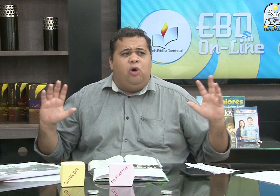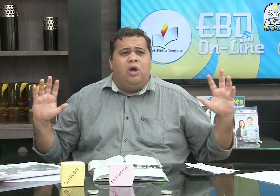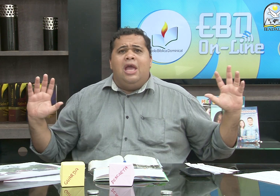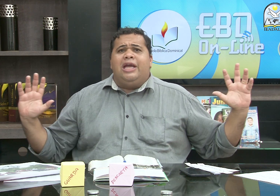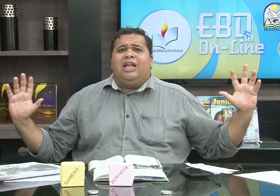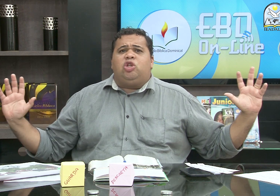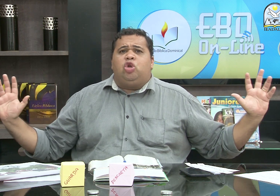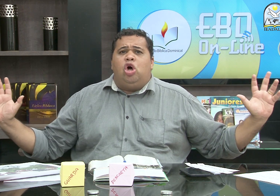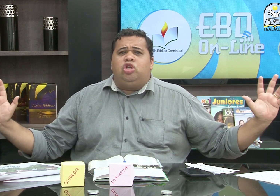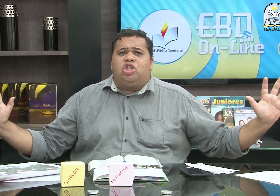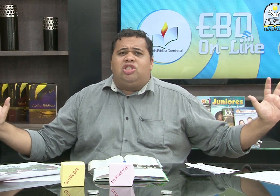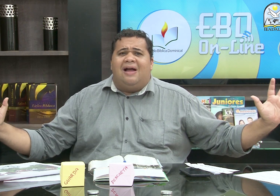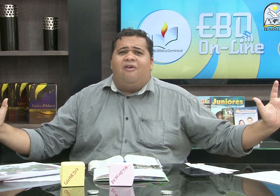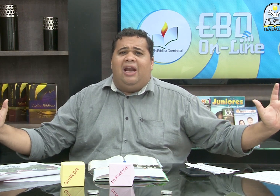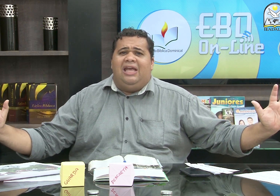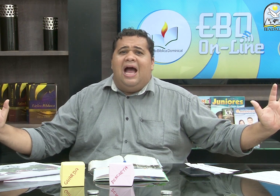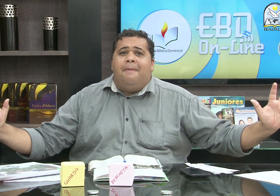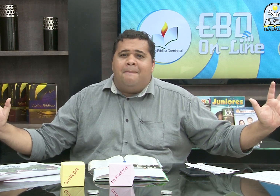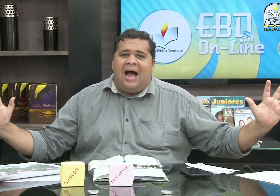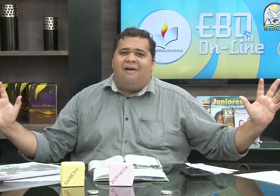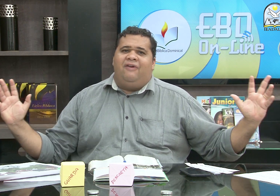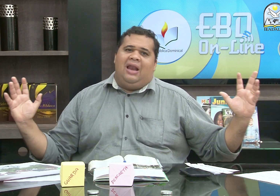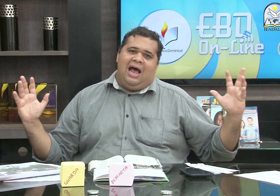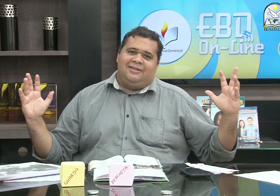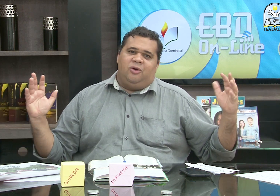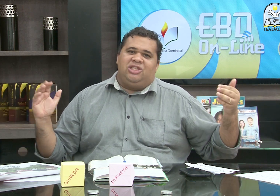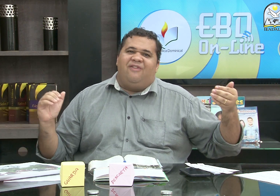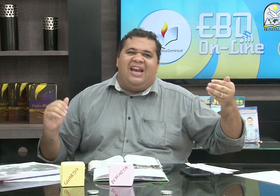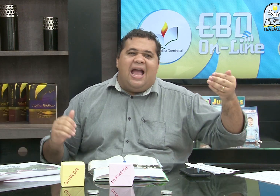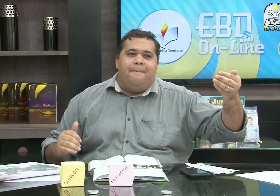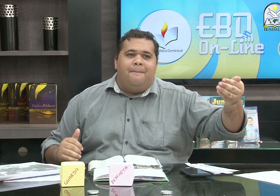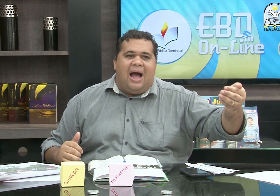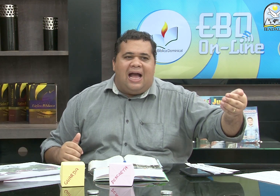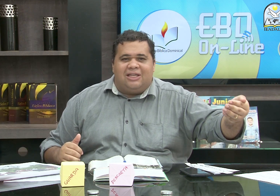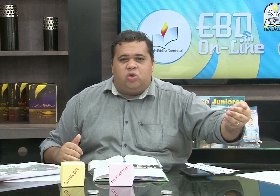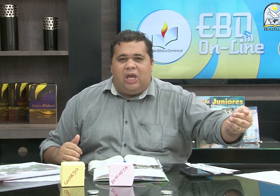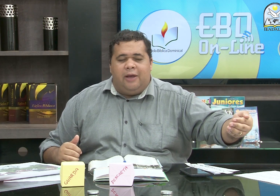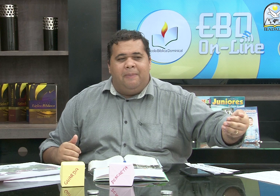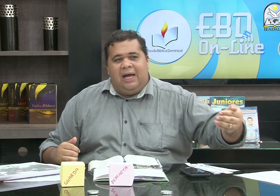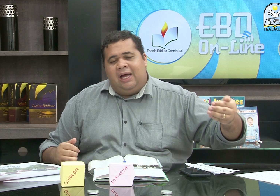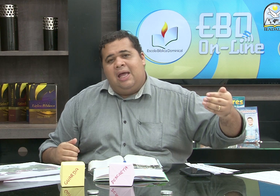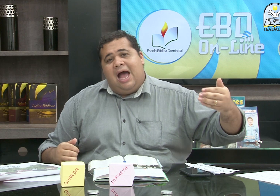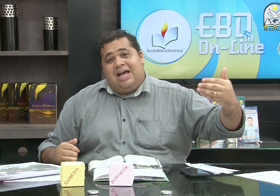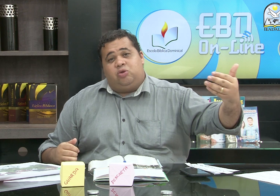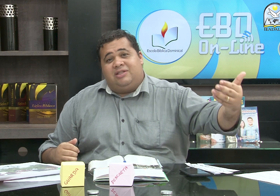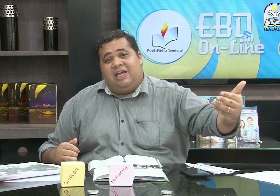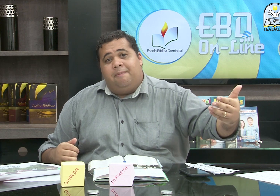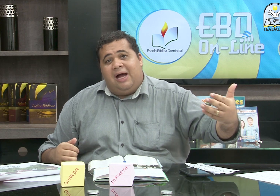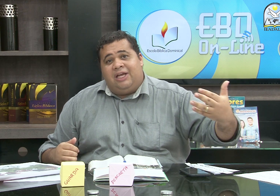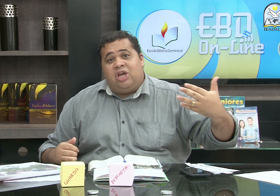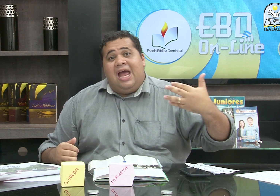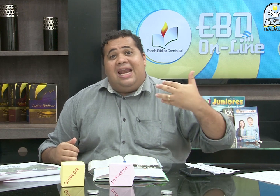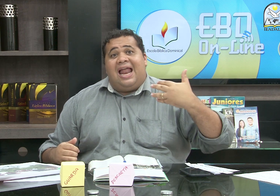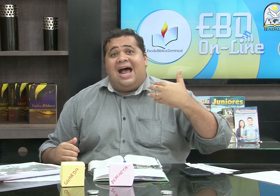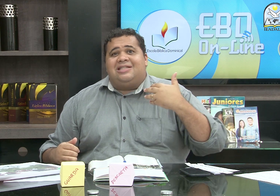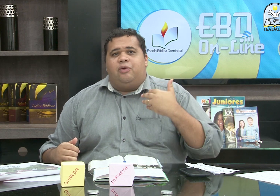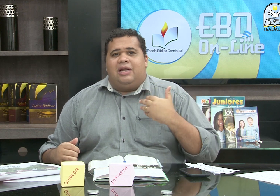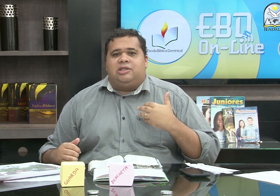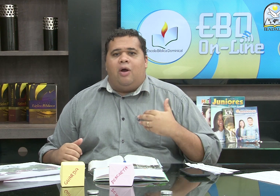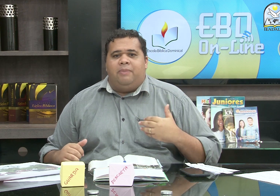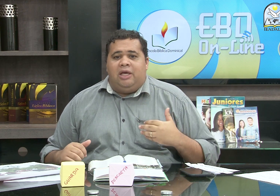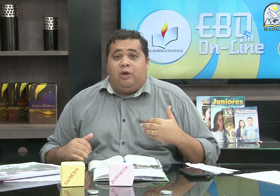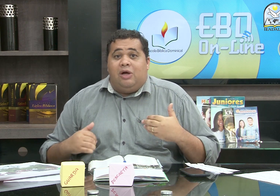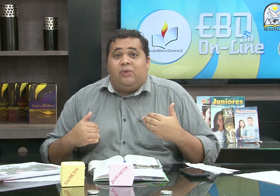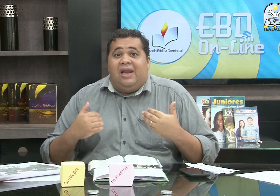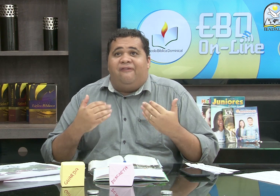ele viu que todos que estavam ali amava Lázaro estava ali a a sua irmã a sua irmãs Lázaro